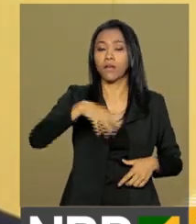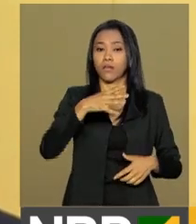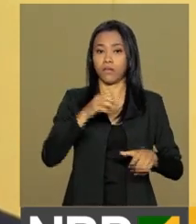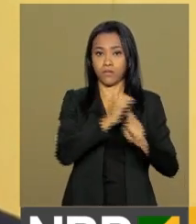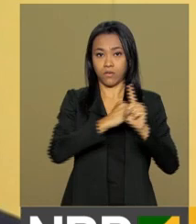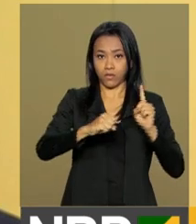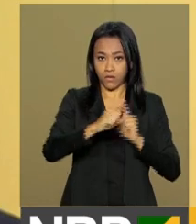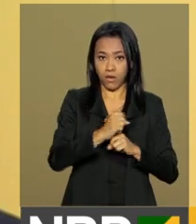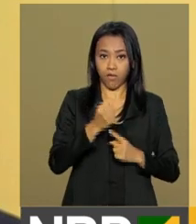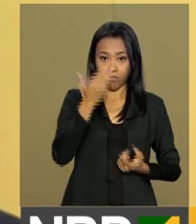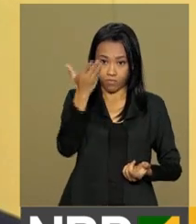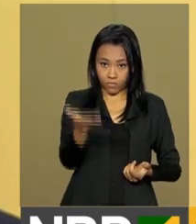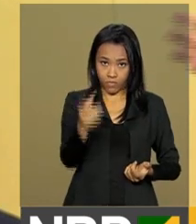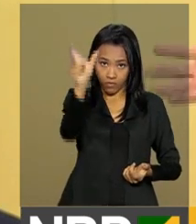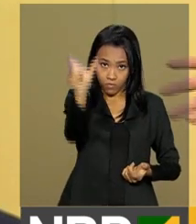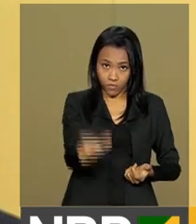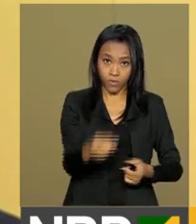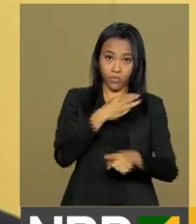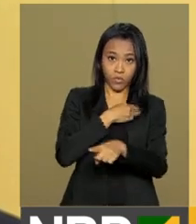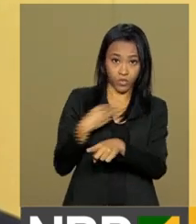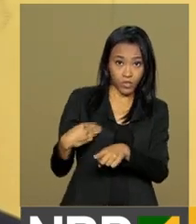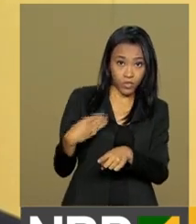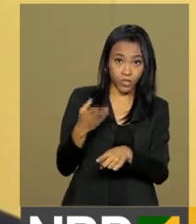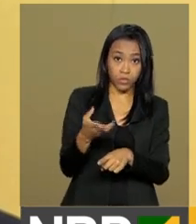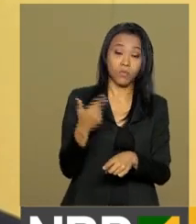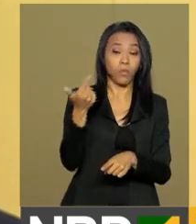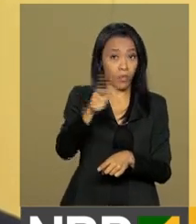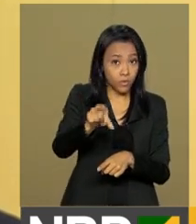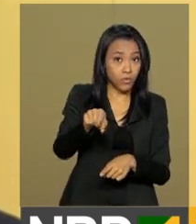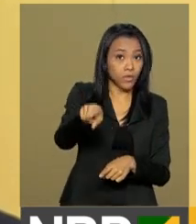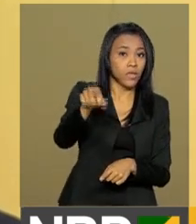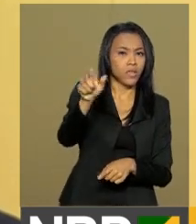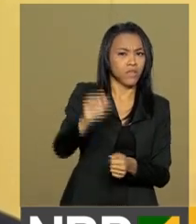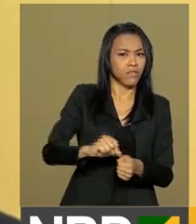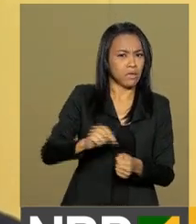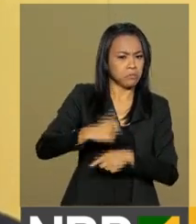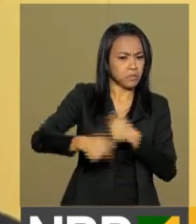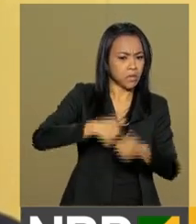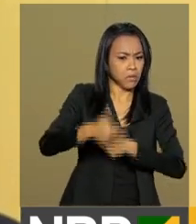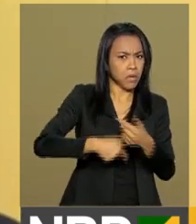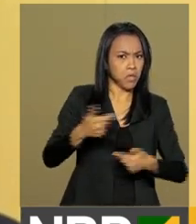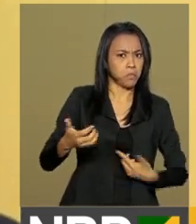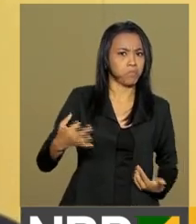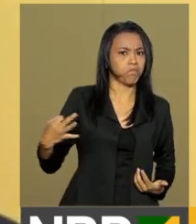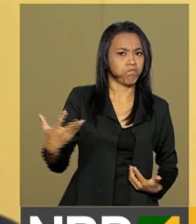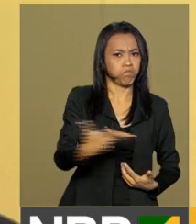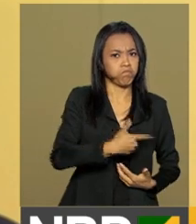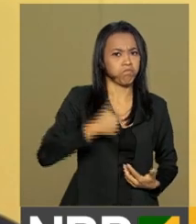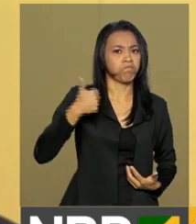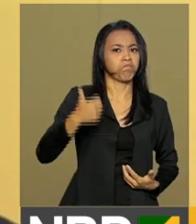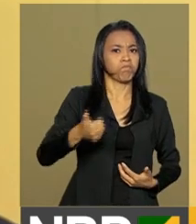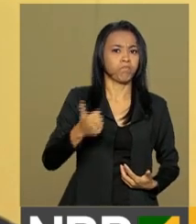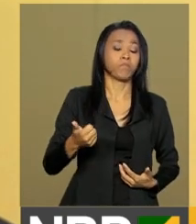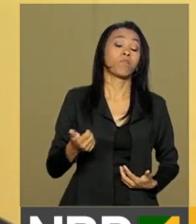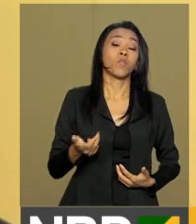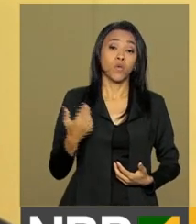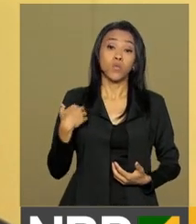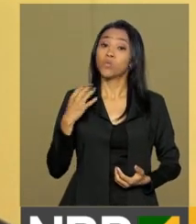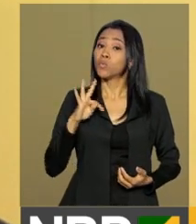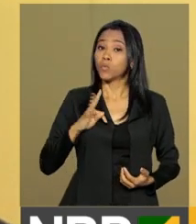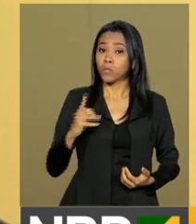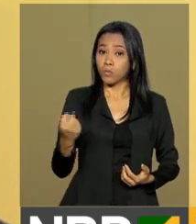extraordinário, faz um trabalho, como todos os ministros, aliás, uma coisa que nós temos, e o Marconi, os ministros registraram aqui, é